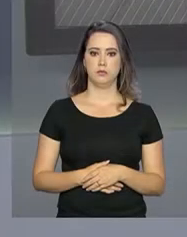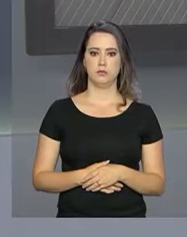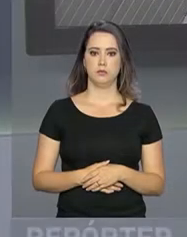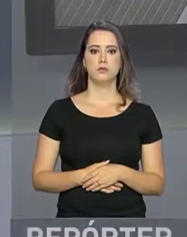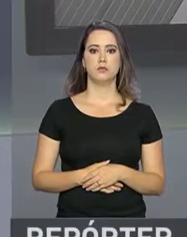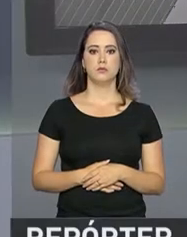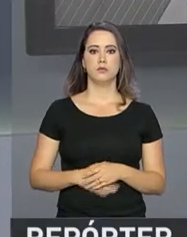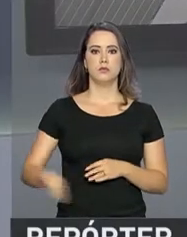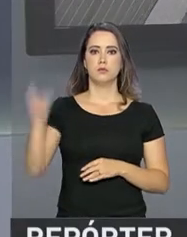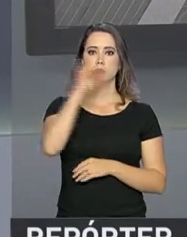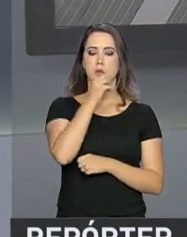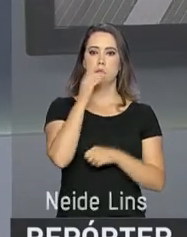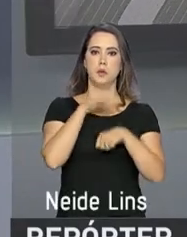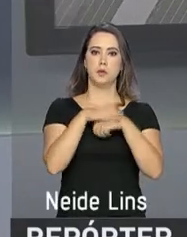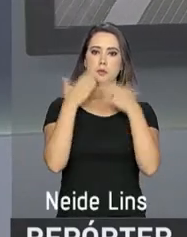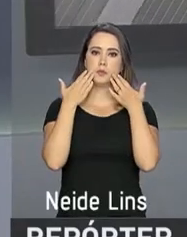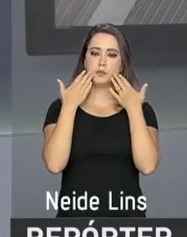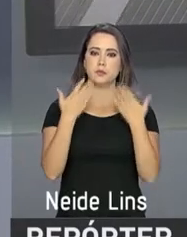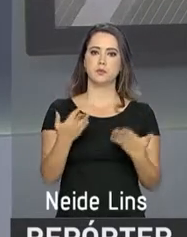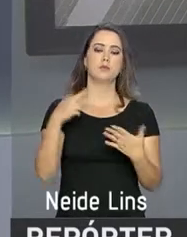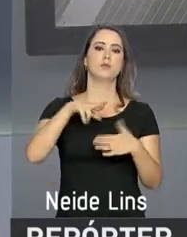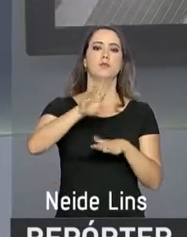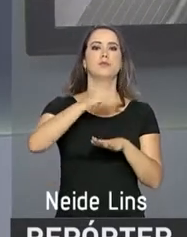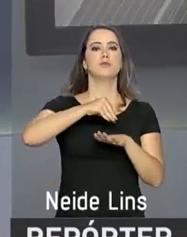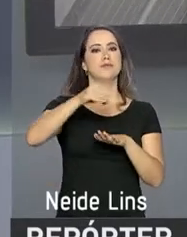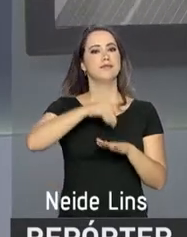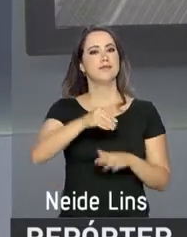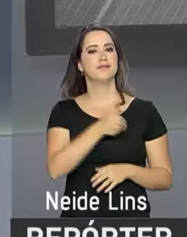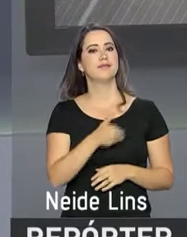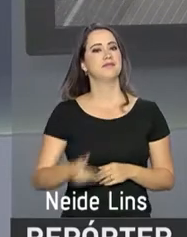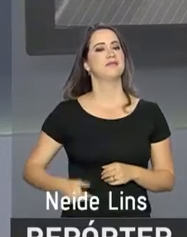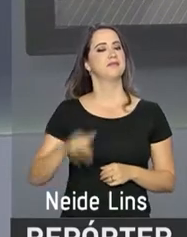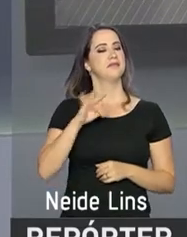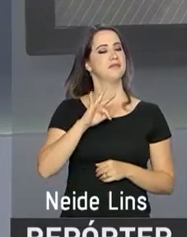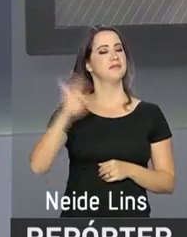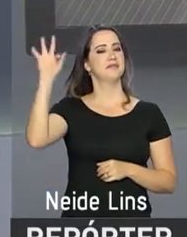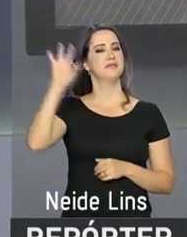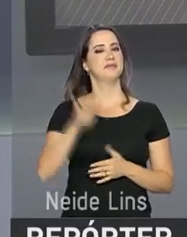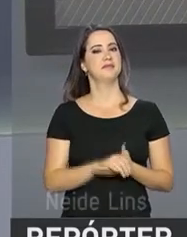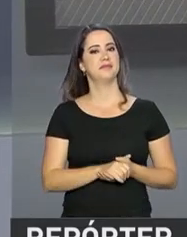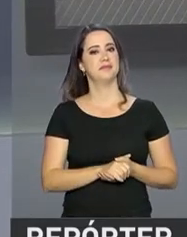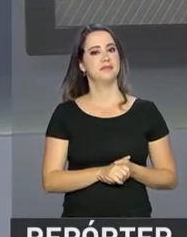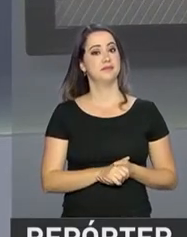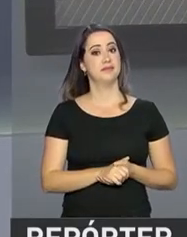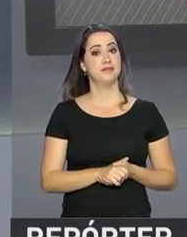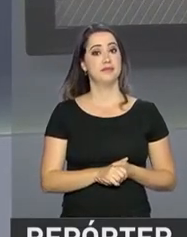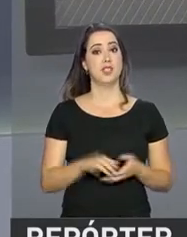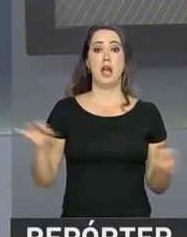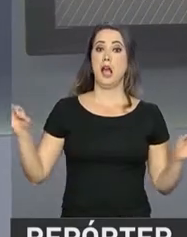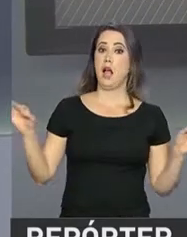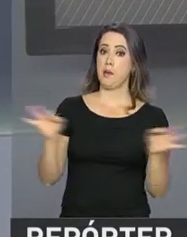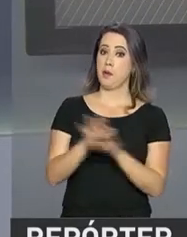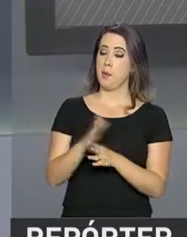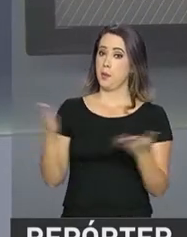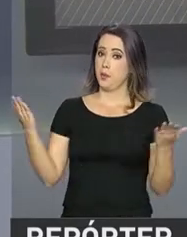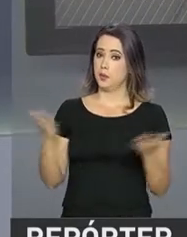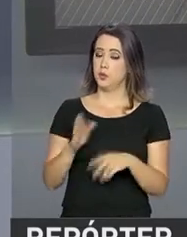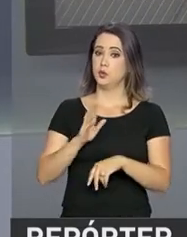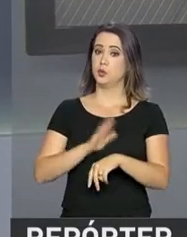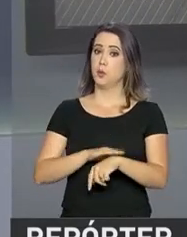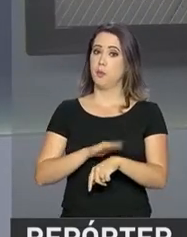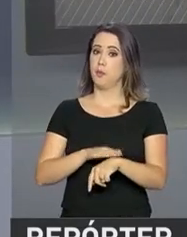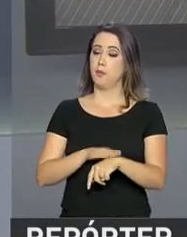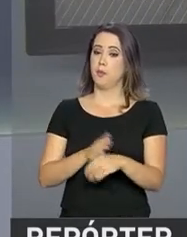boa noite no ar as notícias do governo federal aqui no repórter nbr terminou hoje a primeira fase de